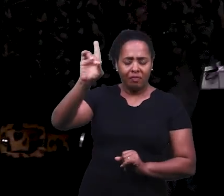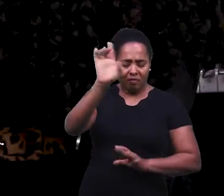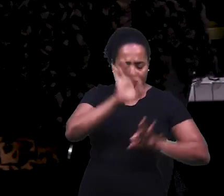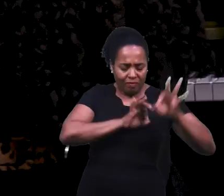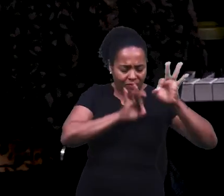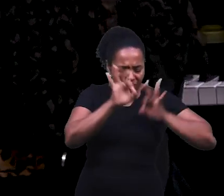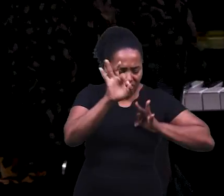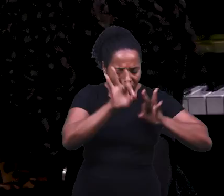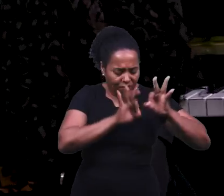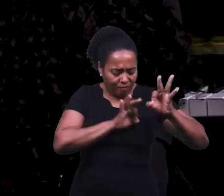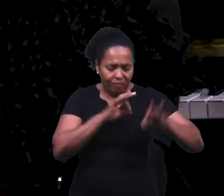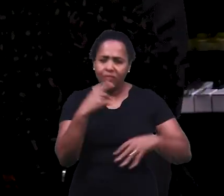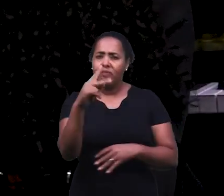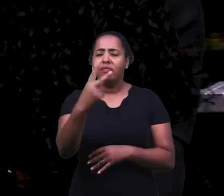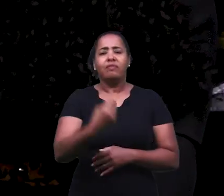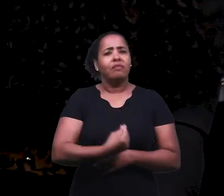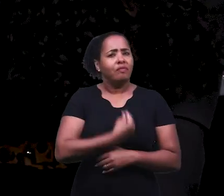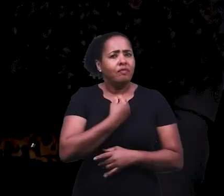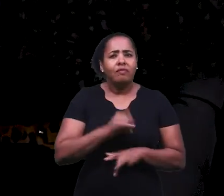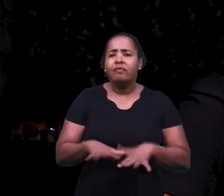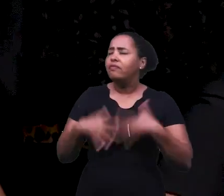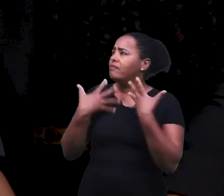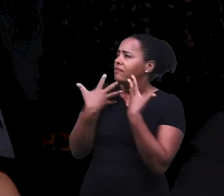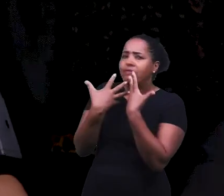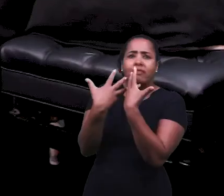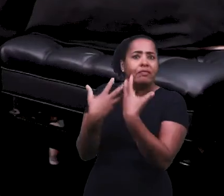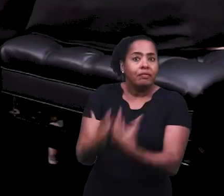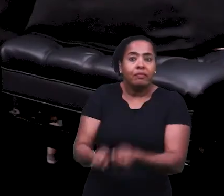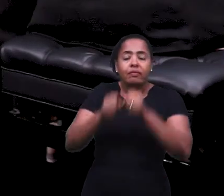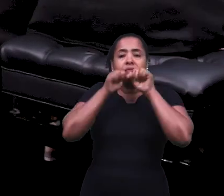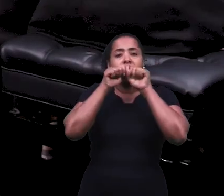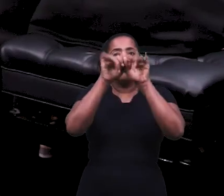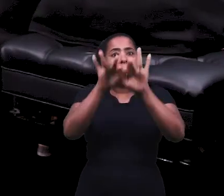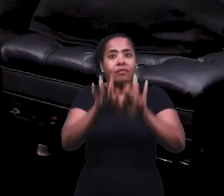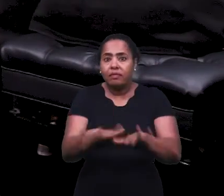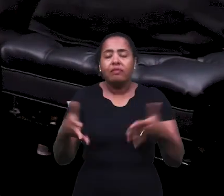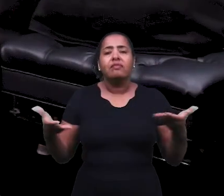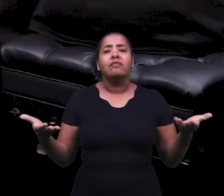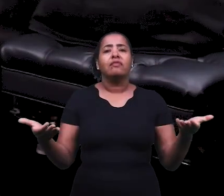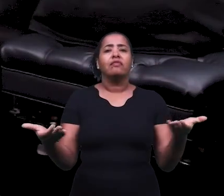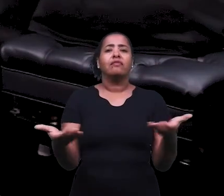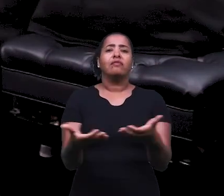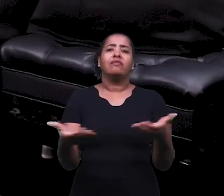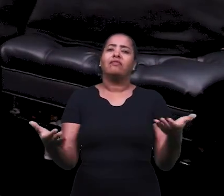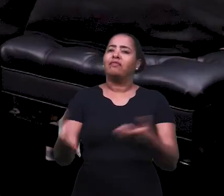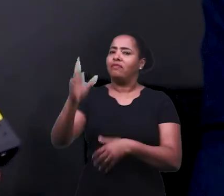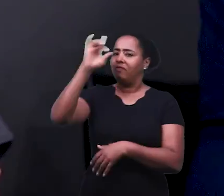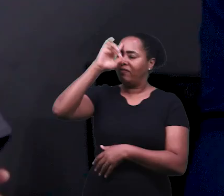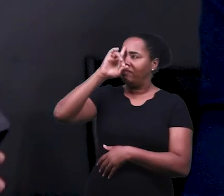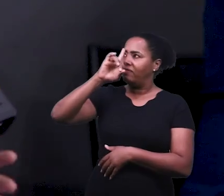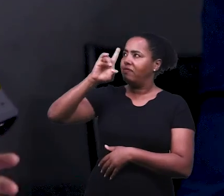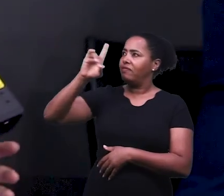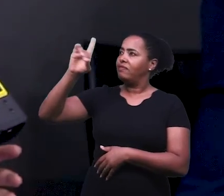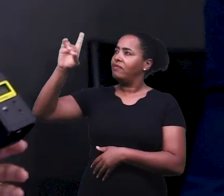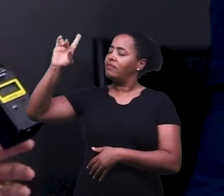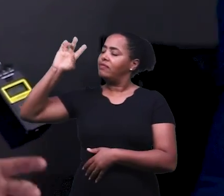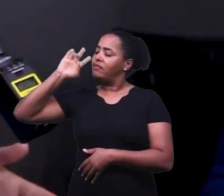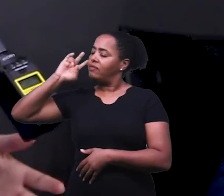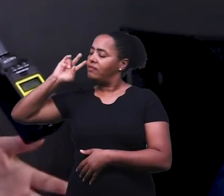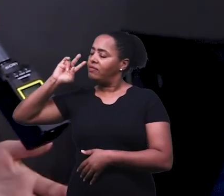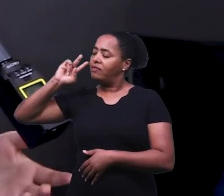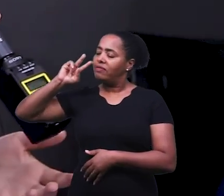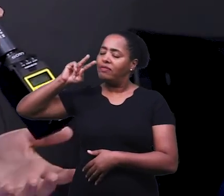Deus está restaurando você, tome posse da bênção que hoje